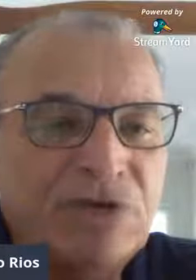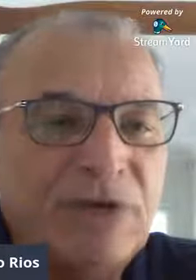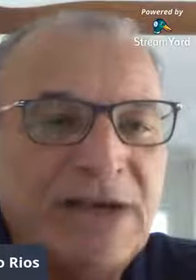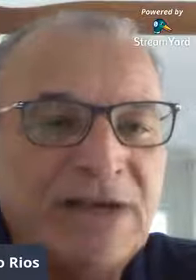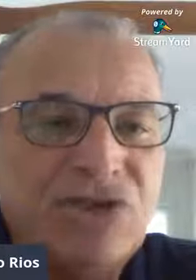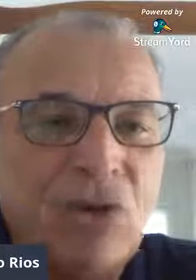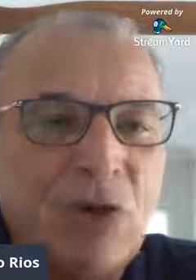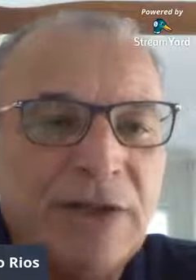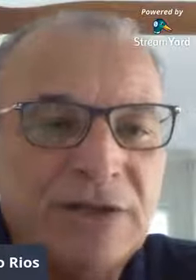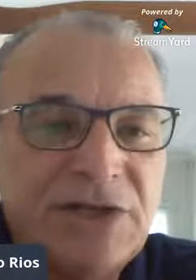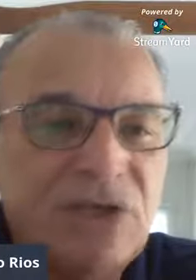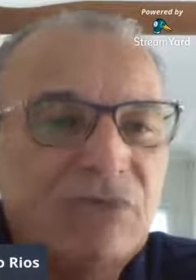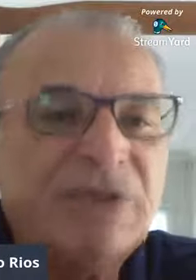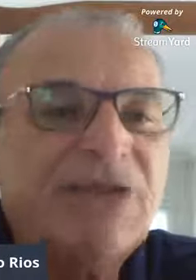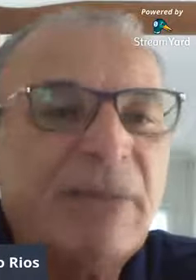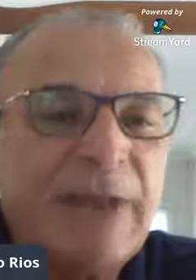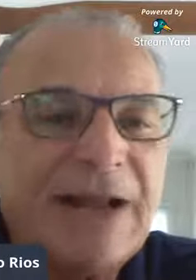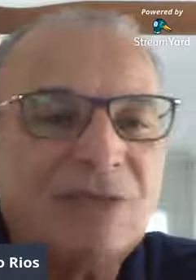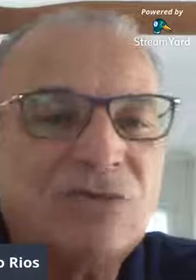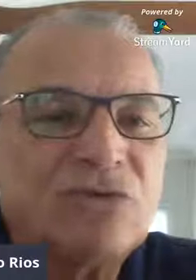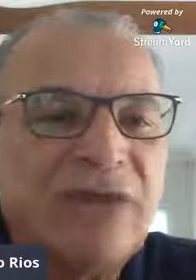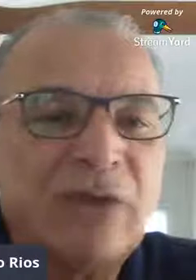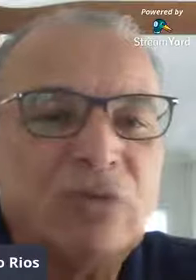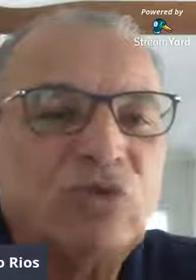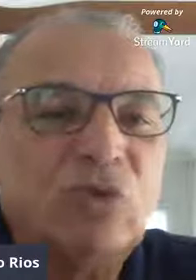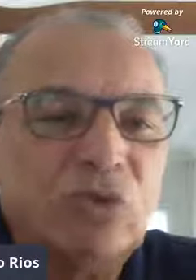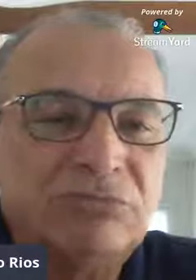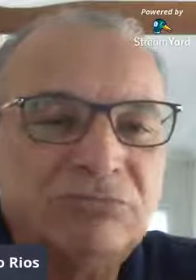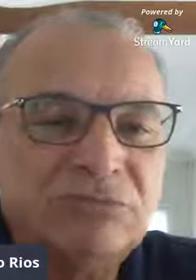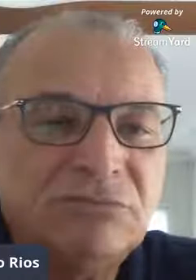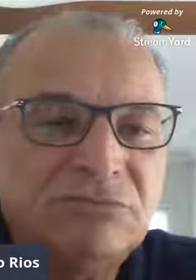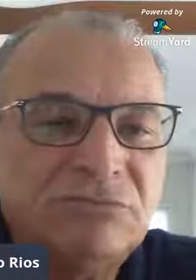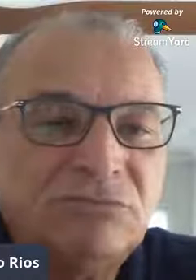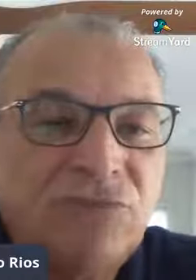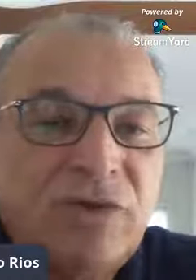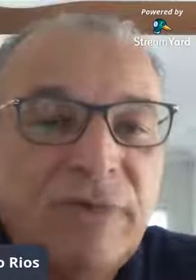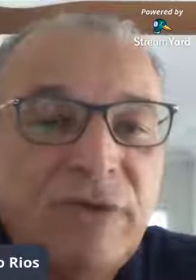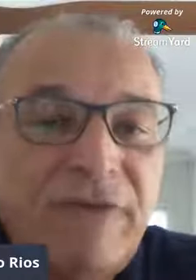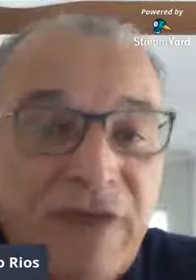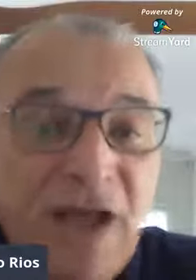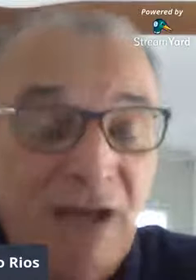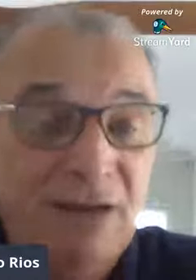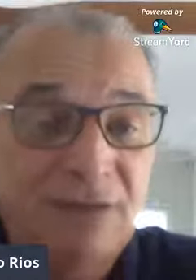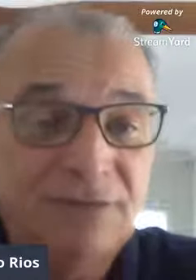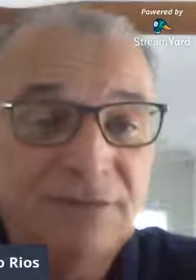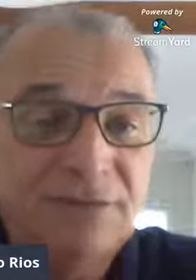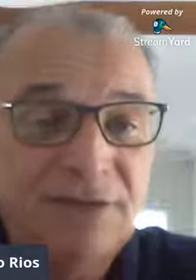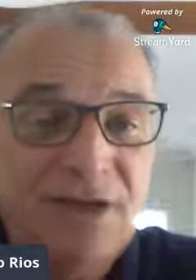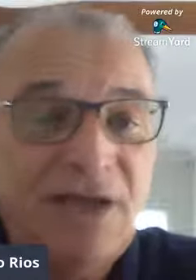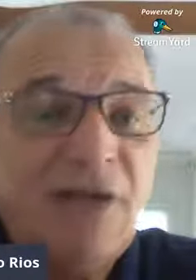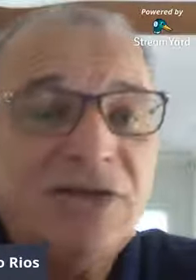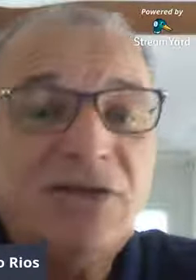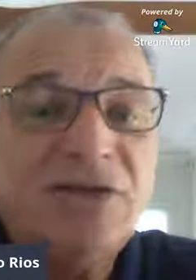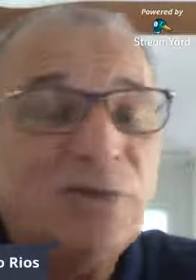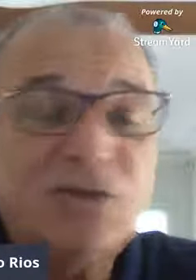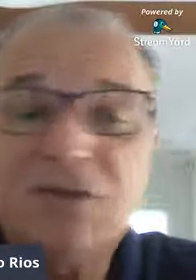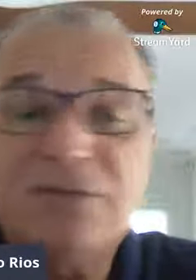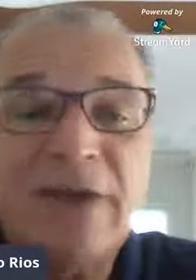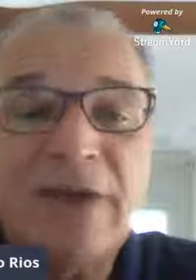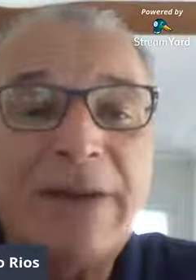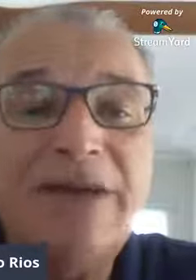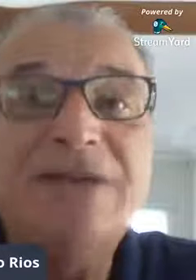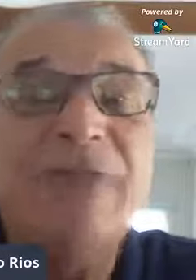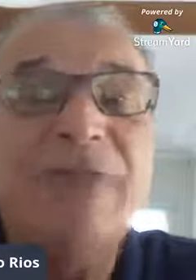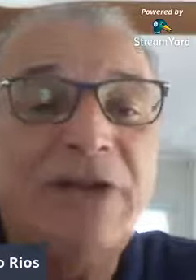pessoa na cadeira de roda, eu nunca tinha reparado num cego, num surdo, não via. E eu acredito que as pessoas,